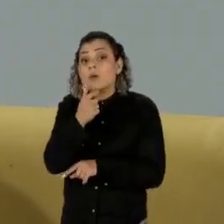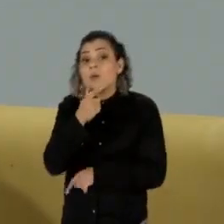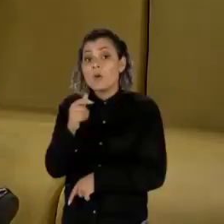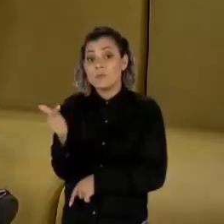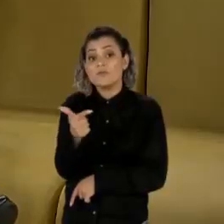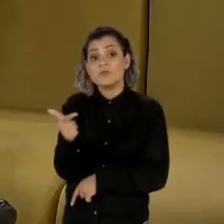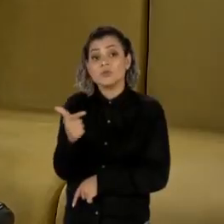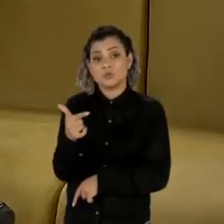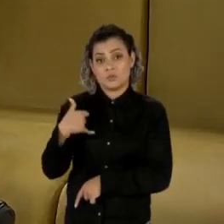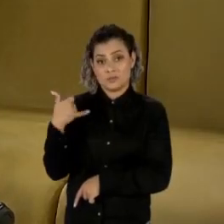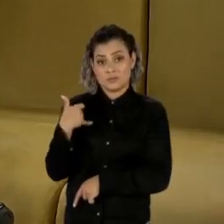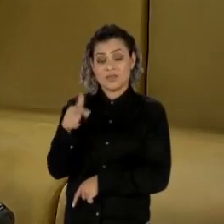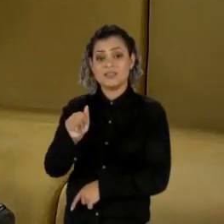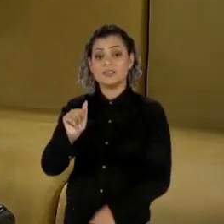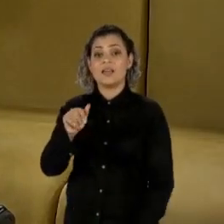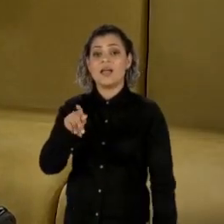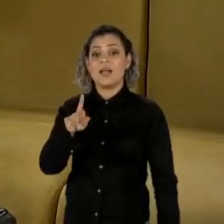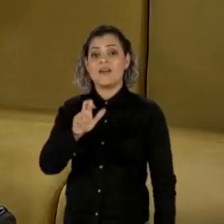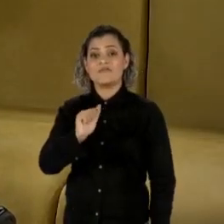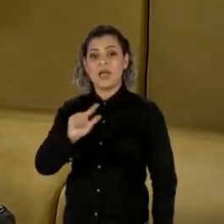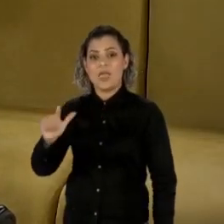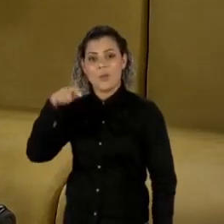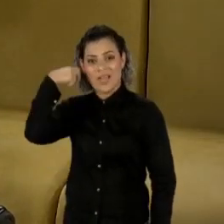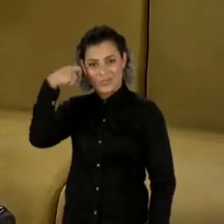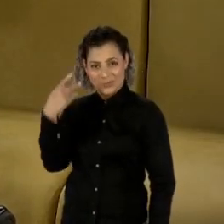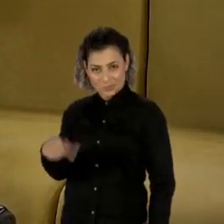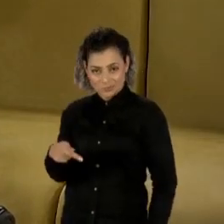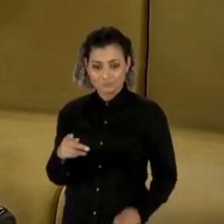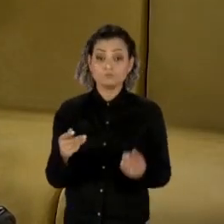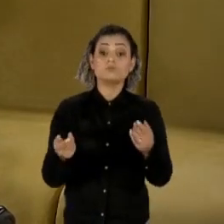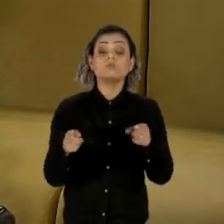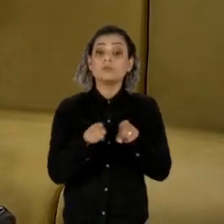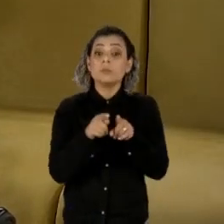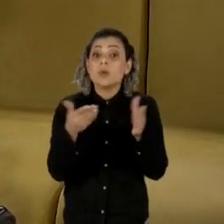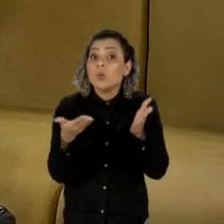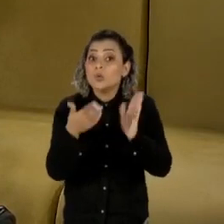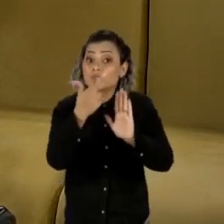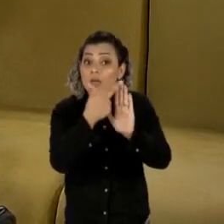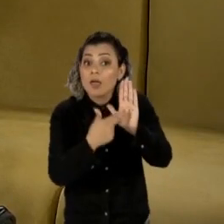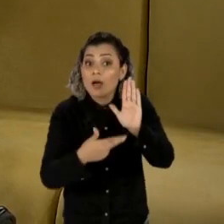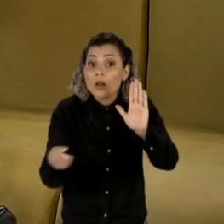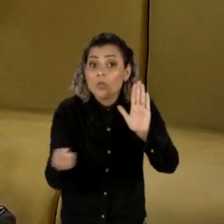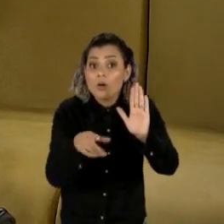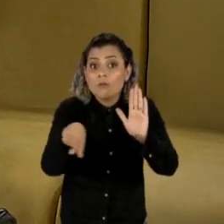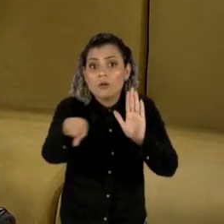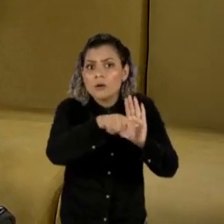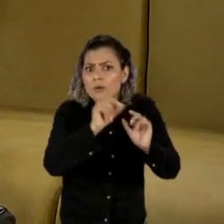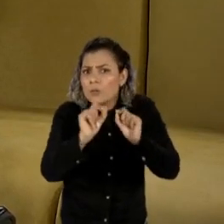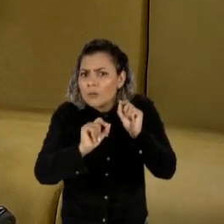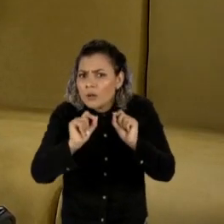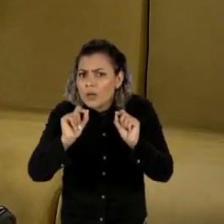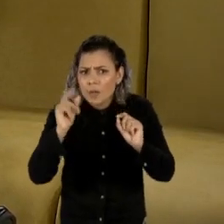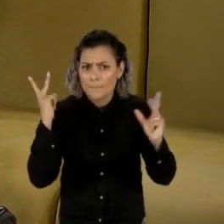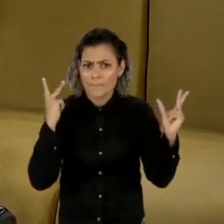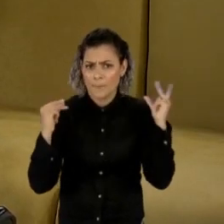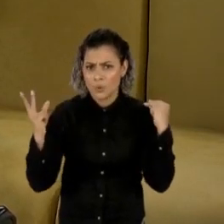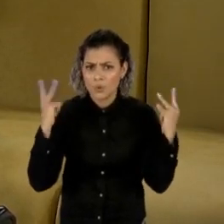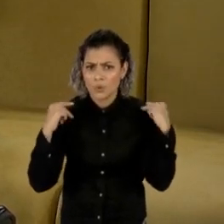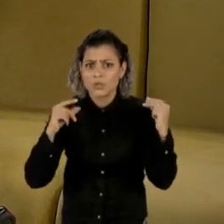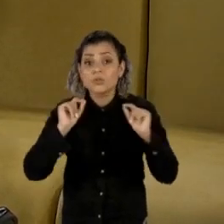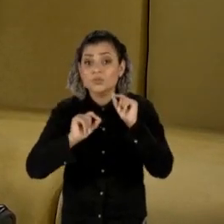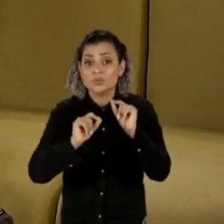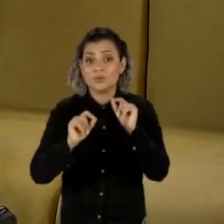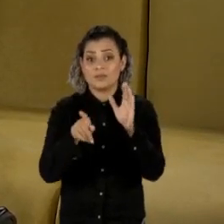22 e começam a valer a partir de hoje fique atento às novas regras porque motoristas compareçam ao chamamento de